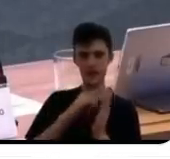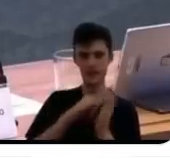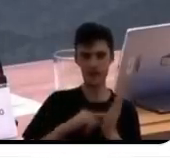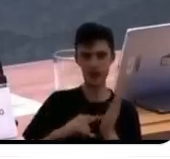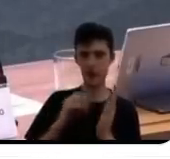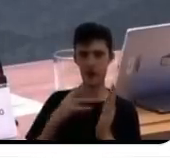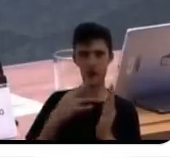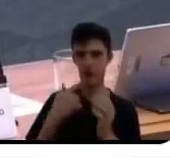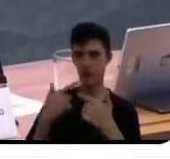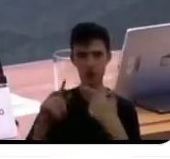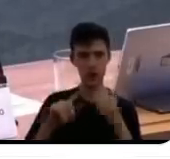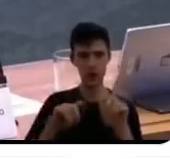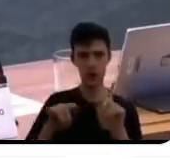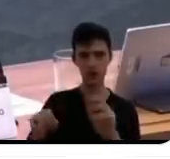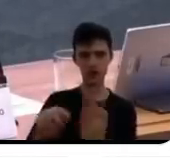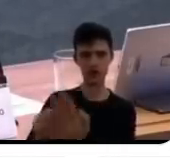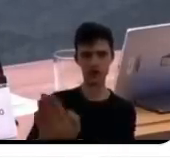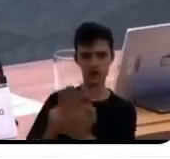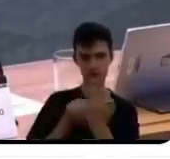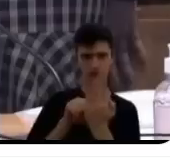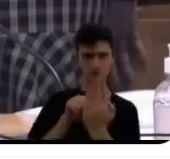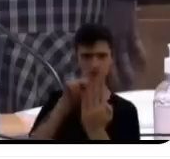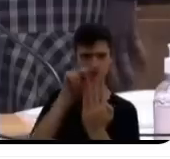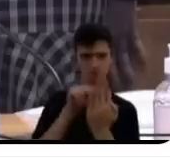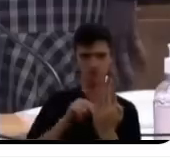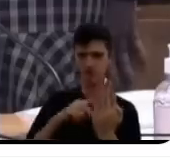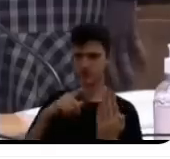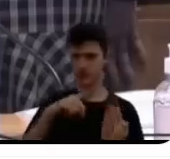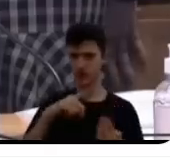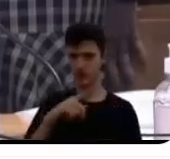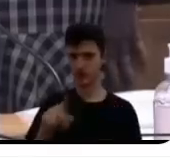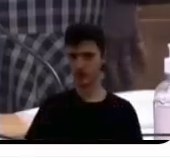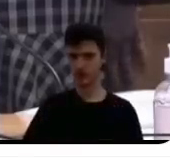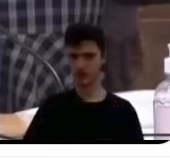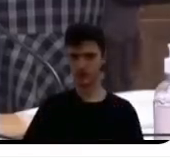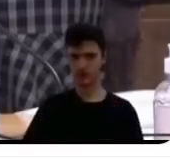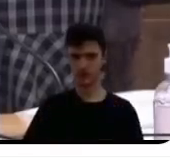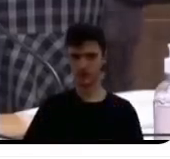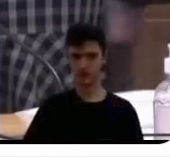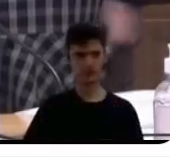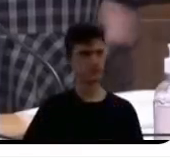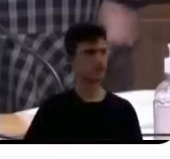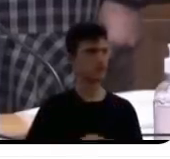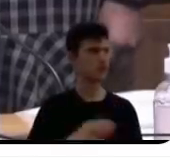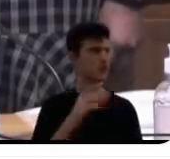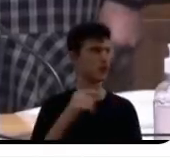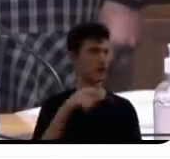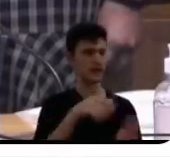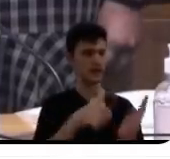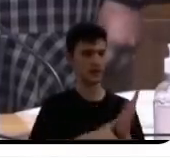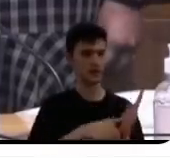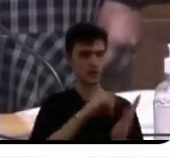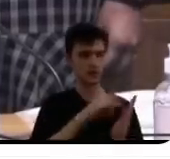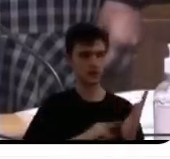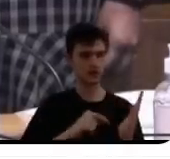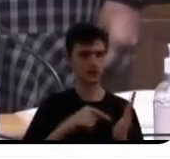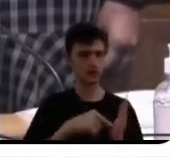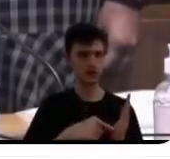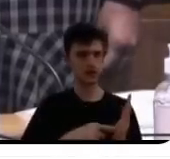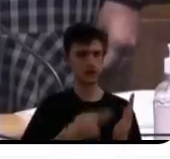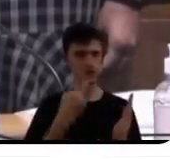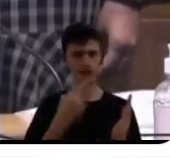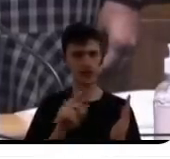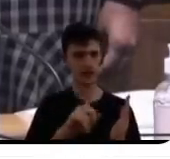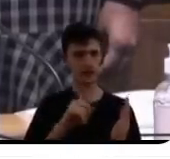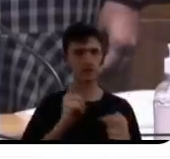de informe que apresentasse essas informações Deputado não vou comentar esse documento porque ele tá ainda carimbado com acesso restrito